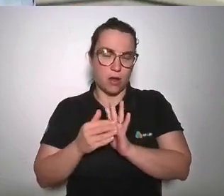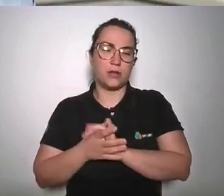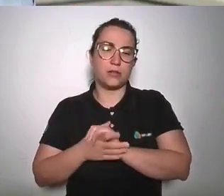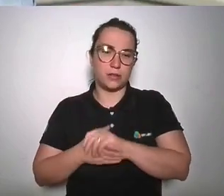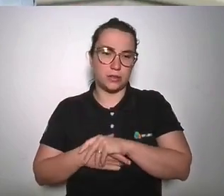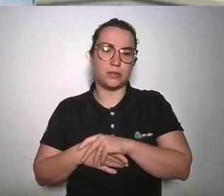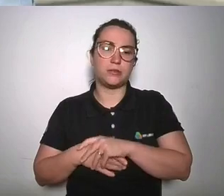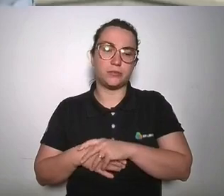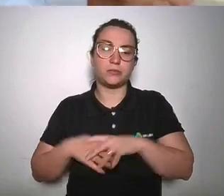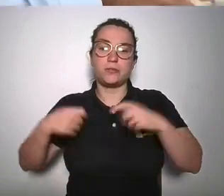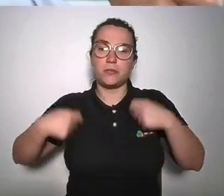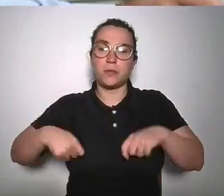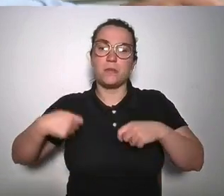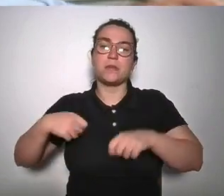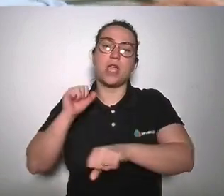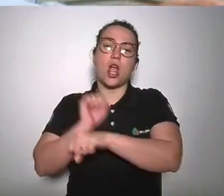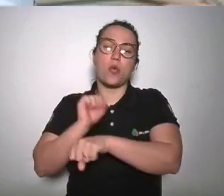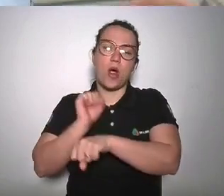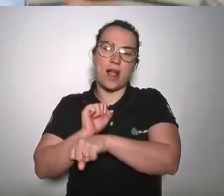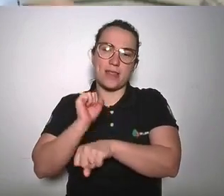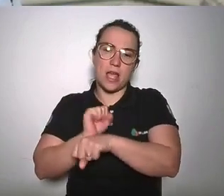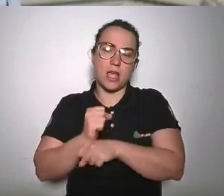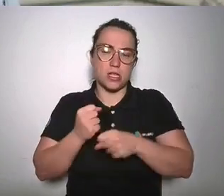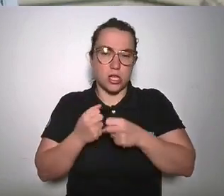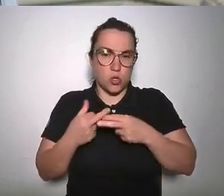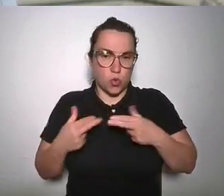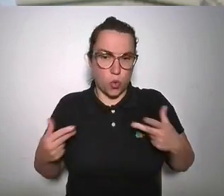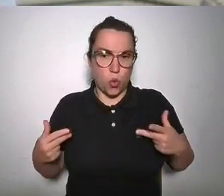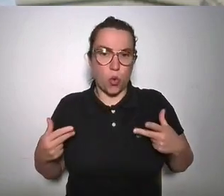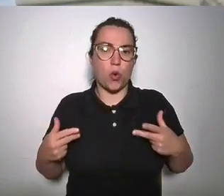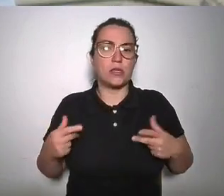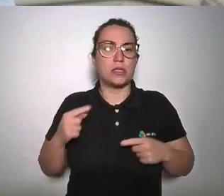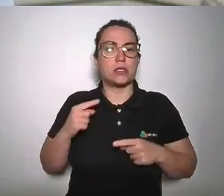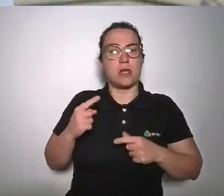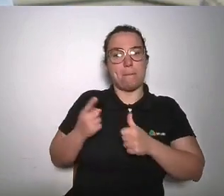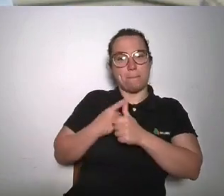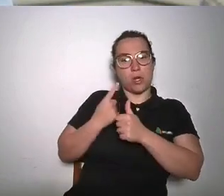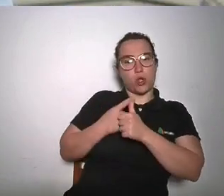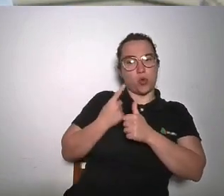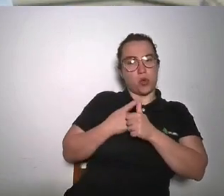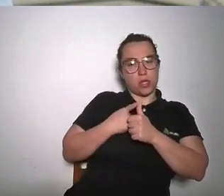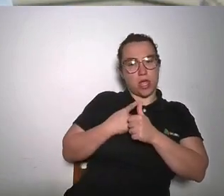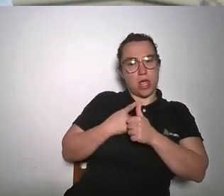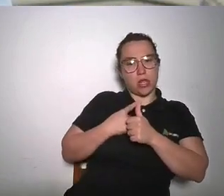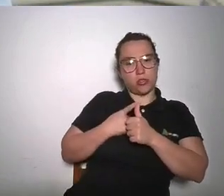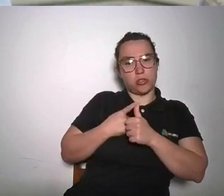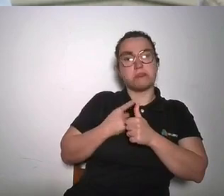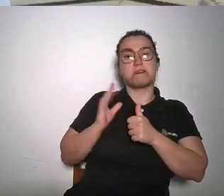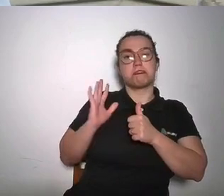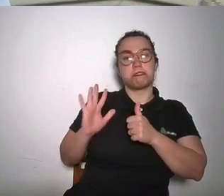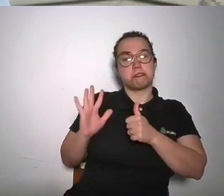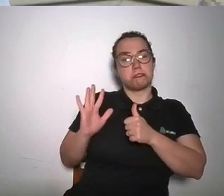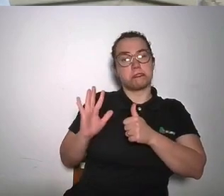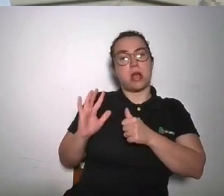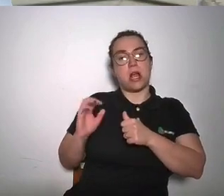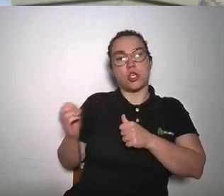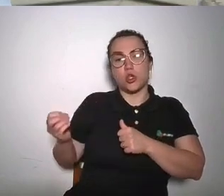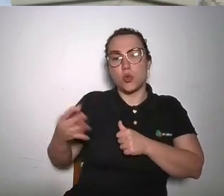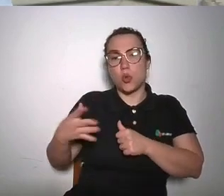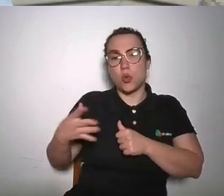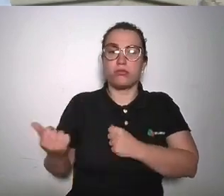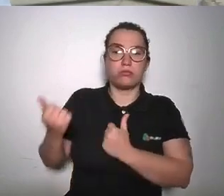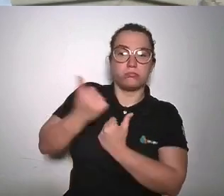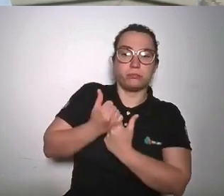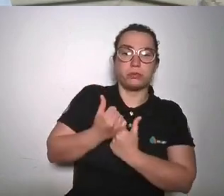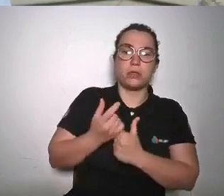é preciso aguardar, porque algumas coisas que deixam de ser prioridade ou outras elencadas são novidades e